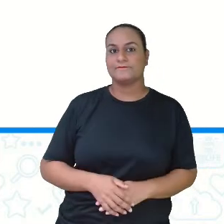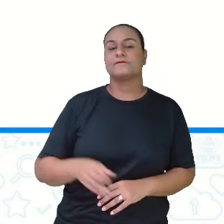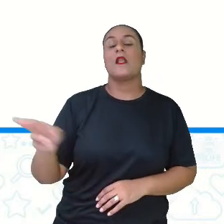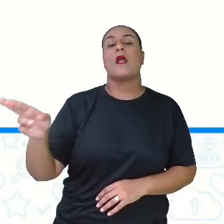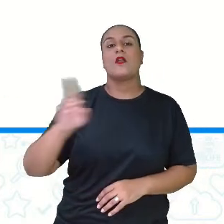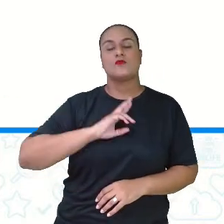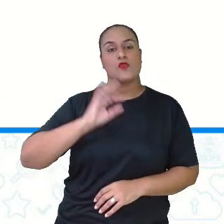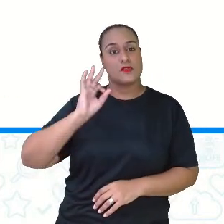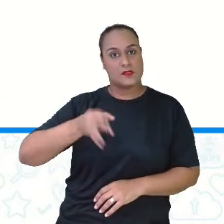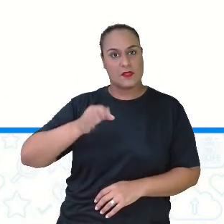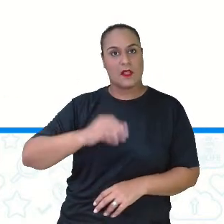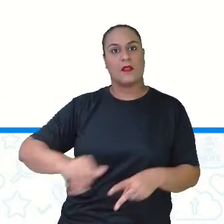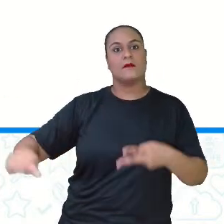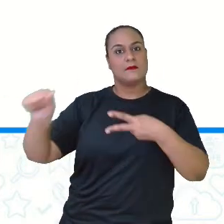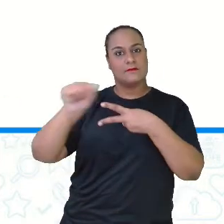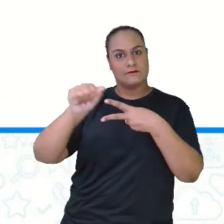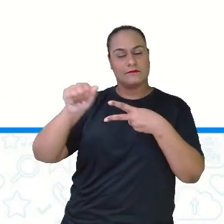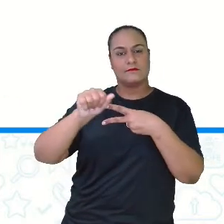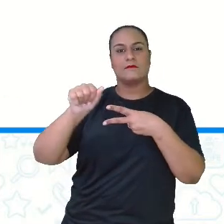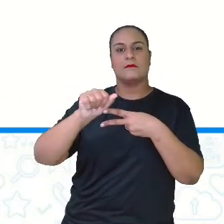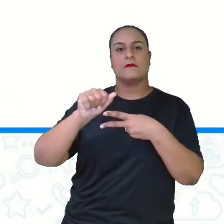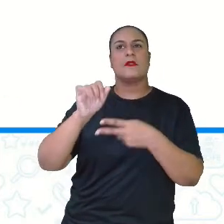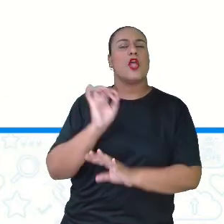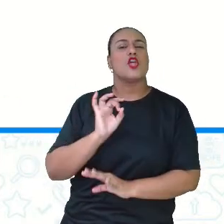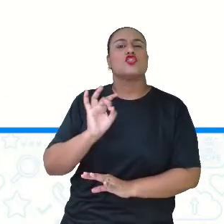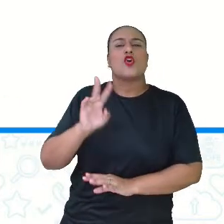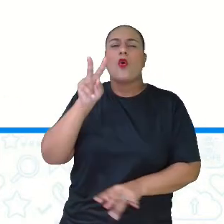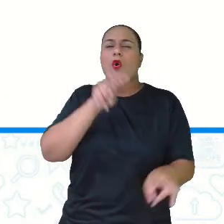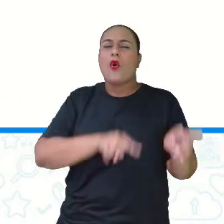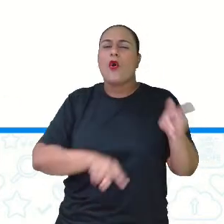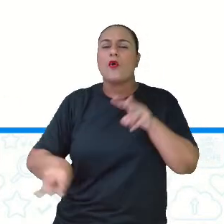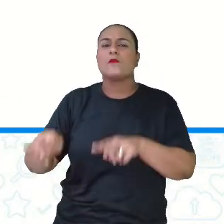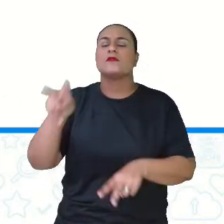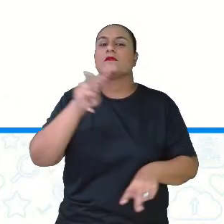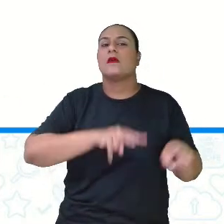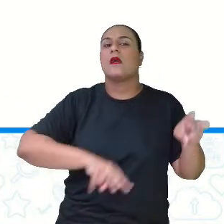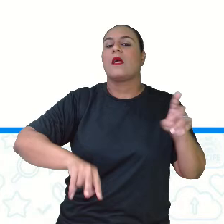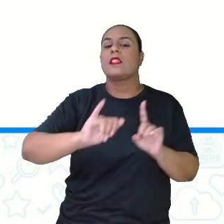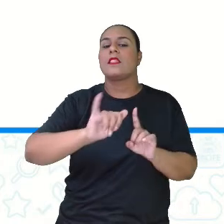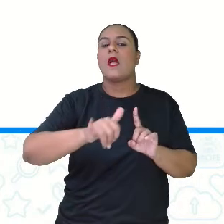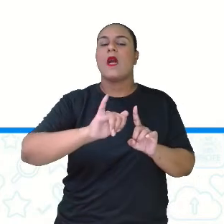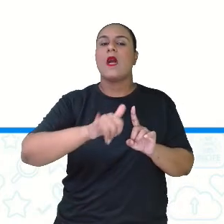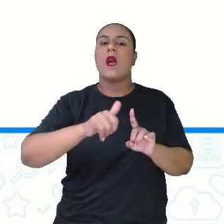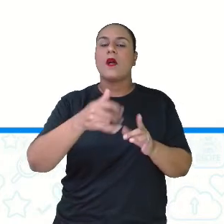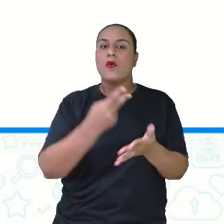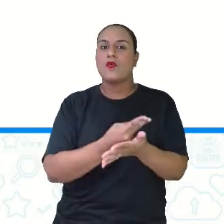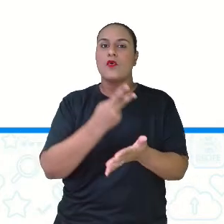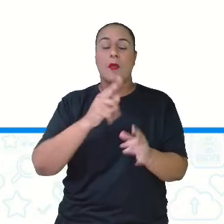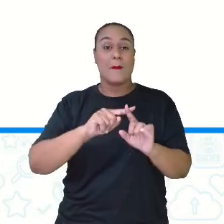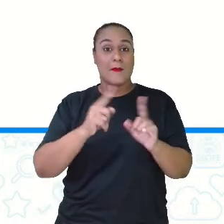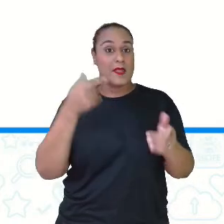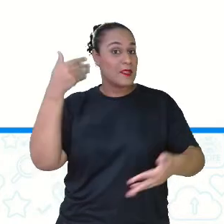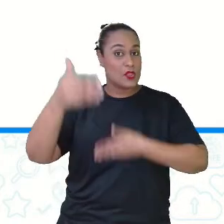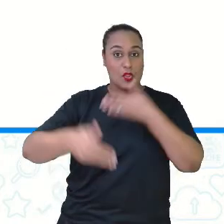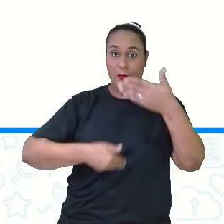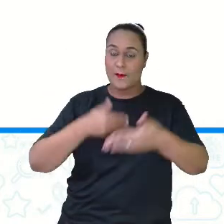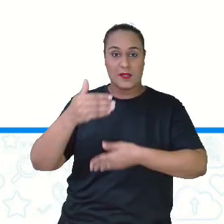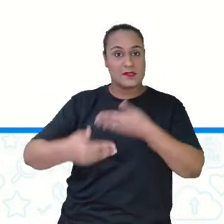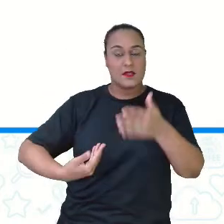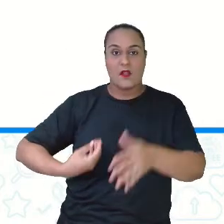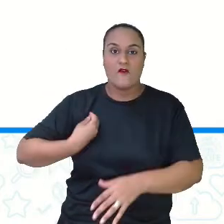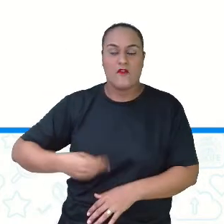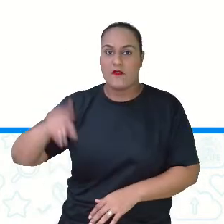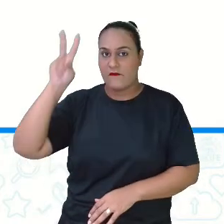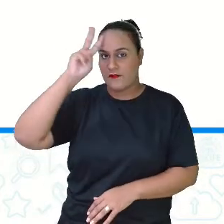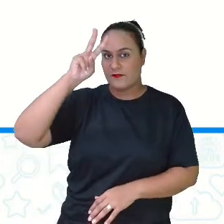certa, Caio, observador. Ele apenas está relatando os fatos, mas ele não está